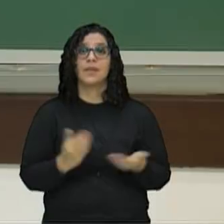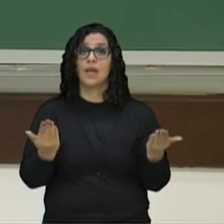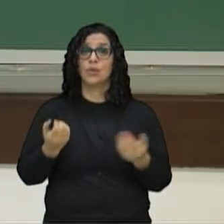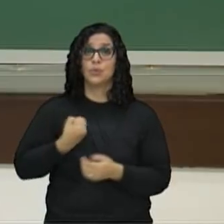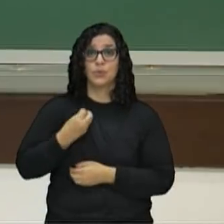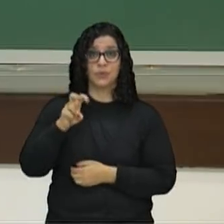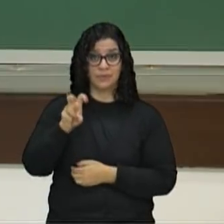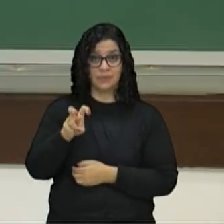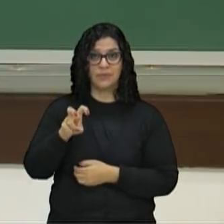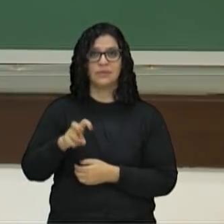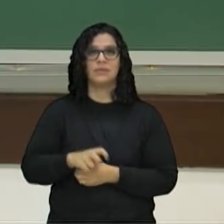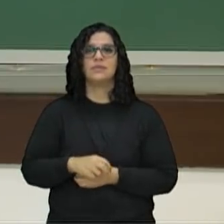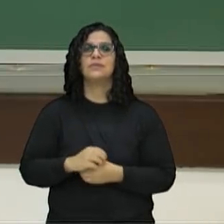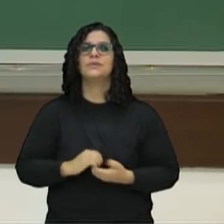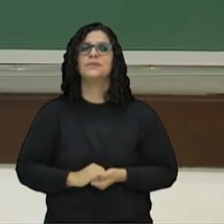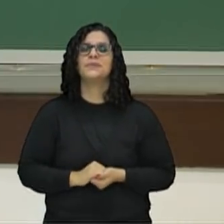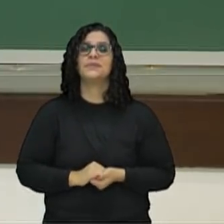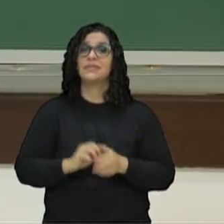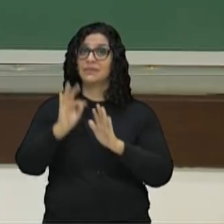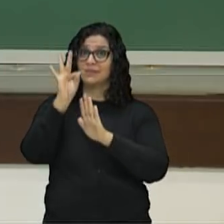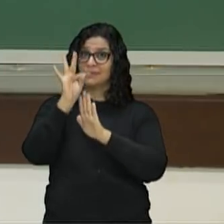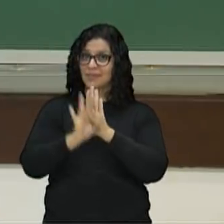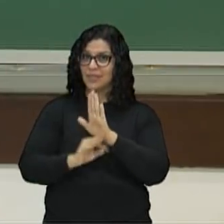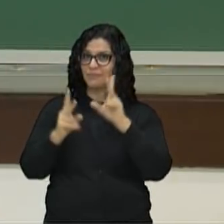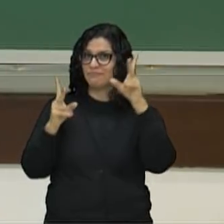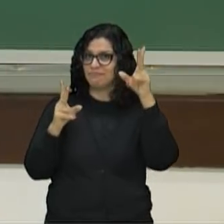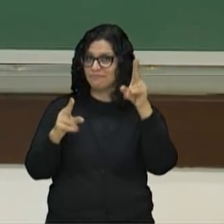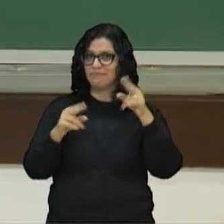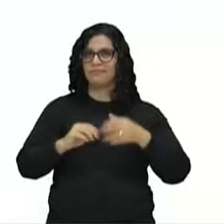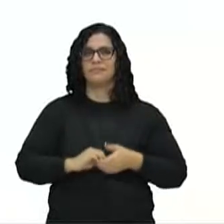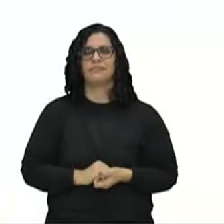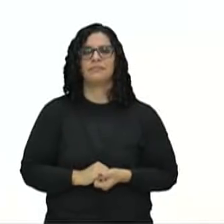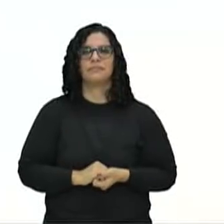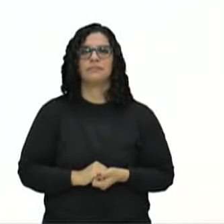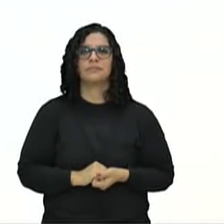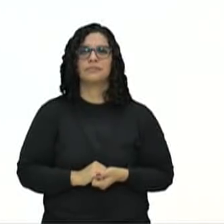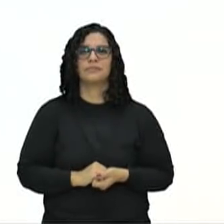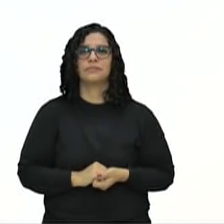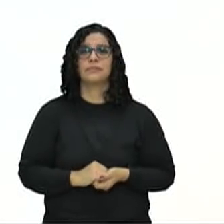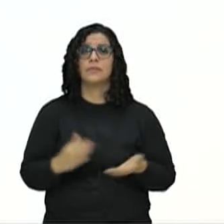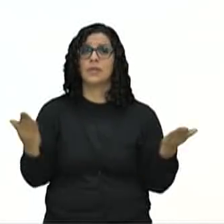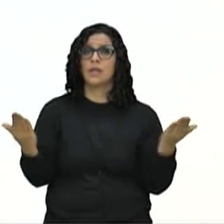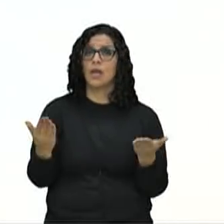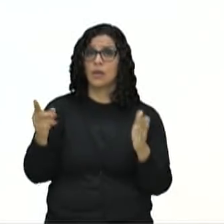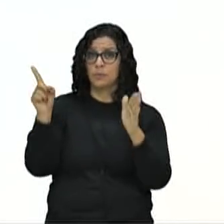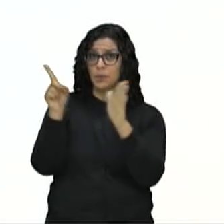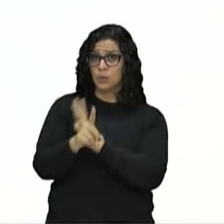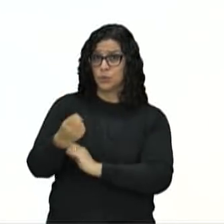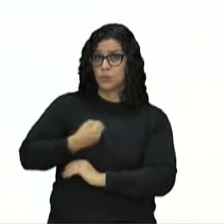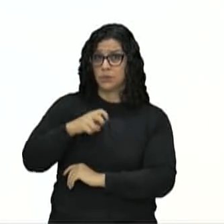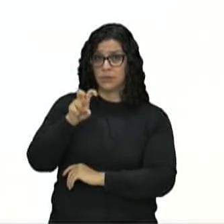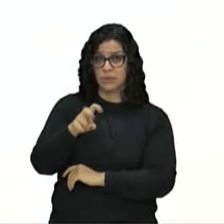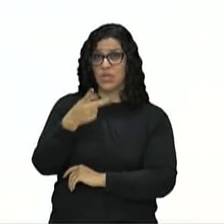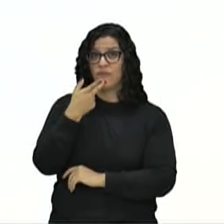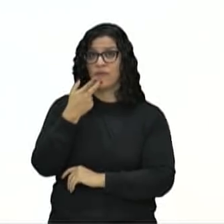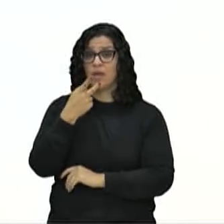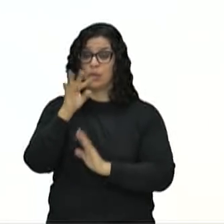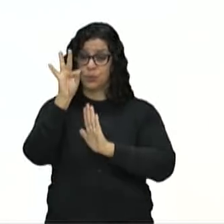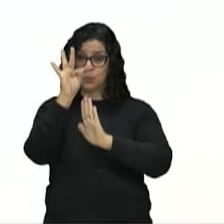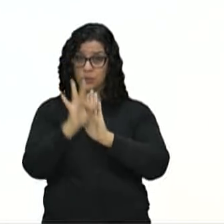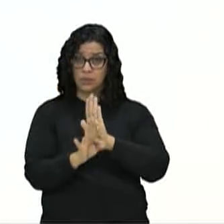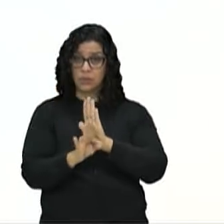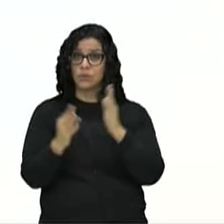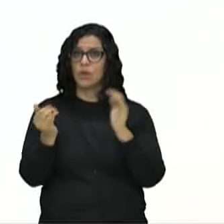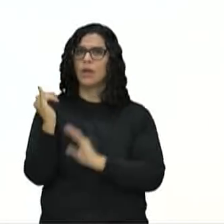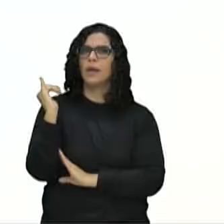Próximo fragmento da questão número 5. A questão número 5, nós temos um fragmento